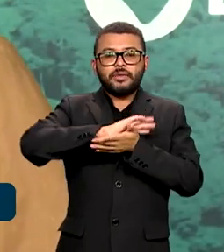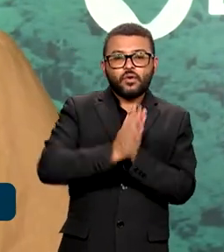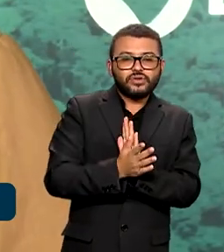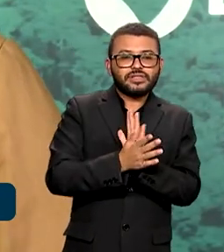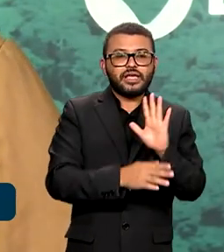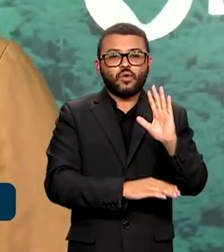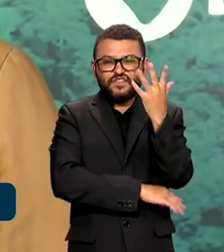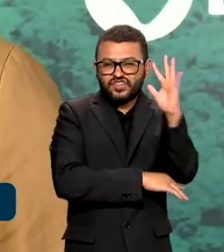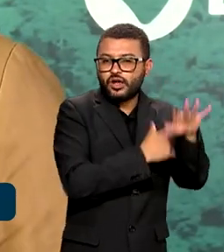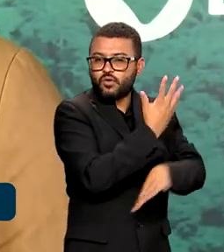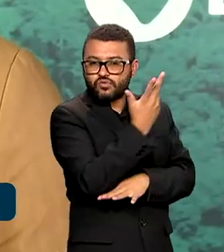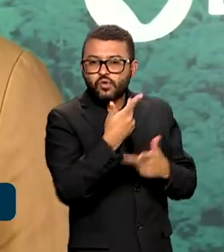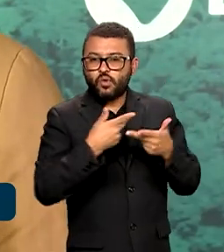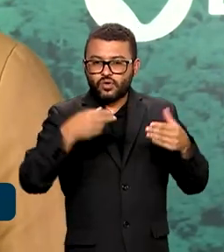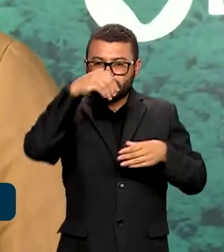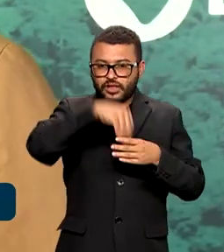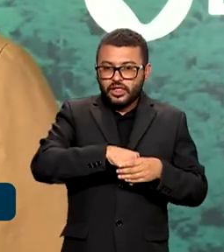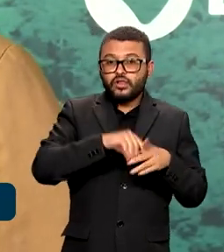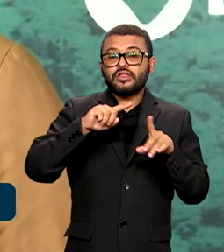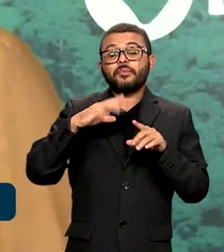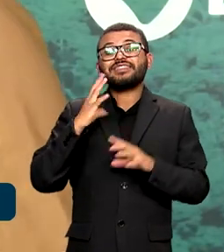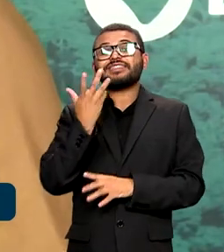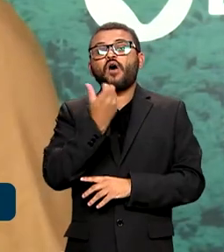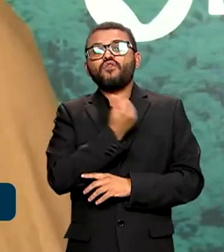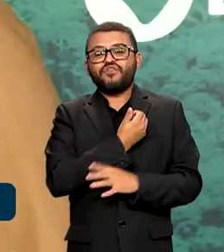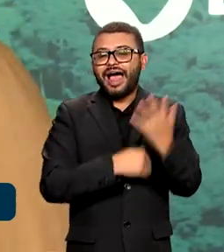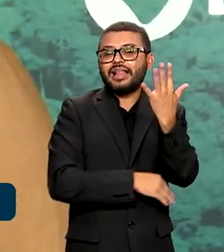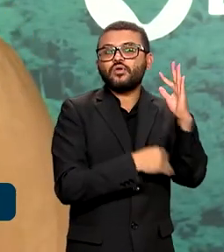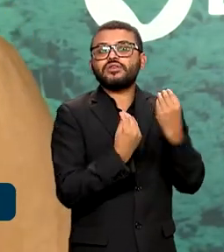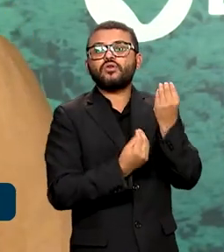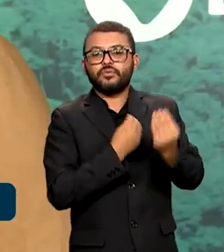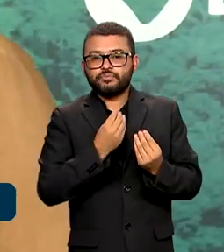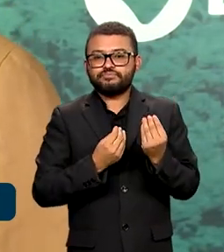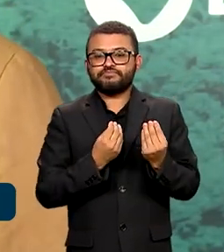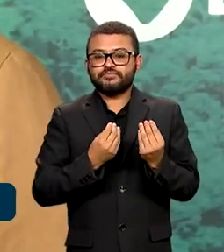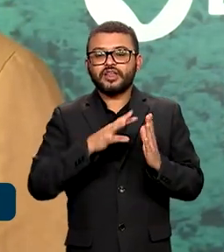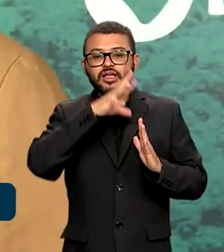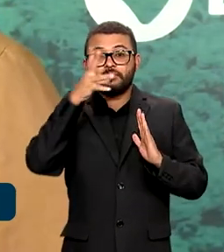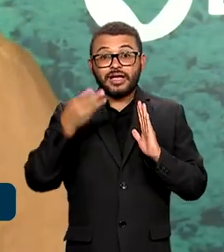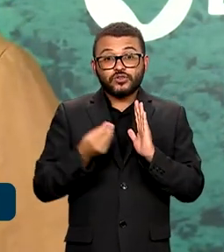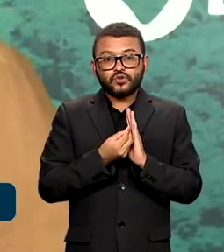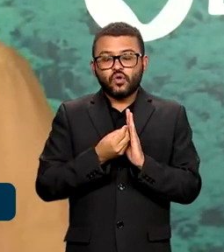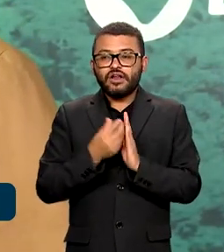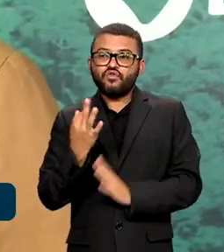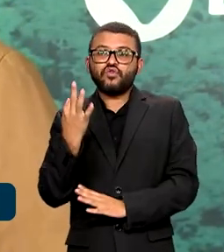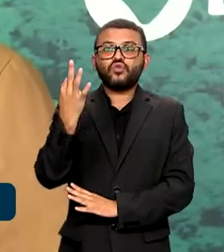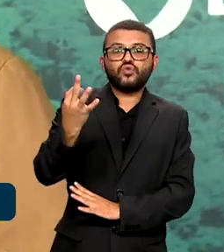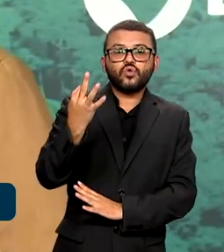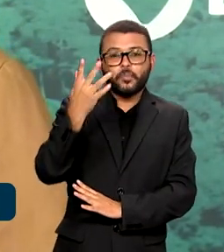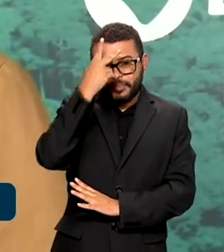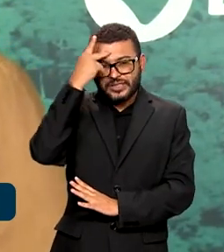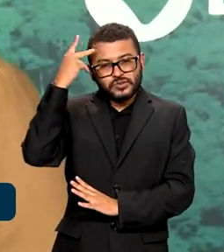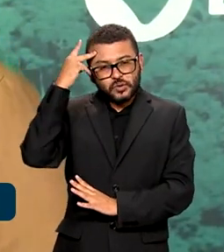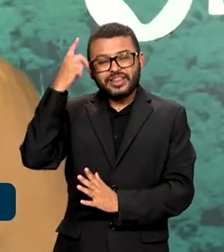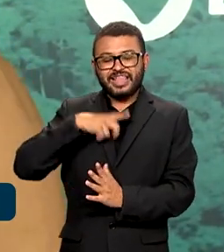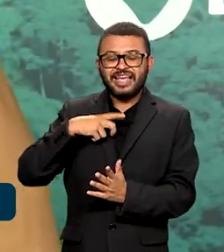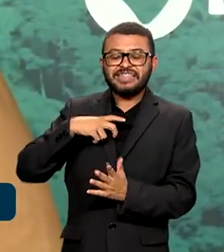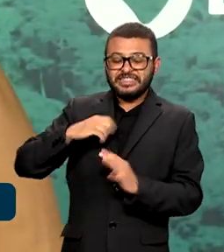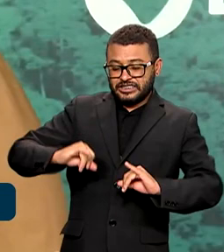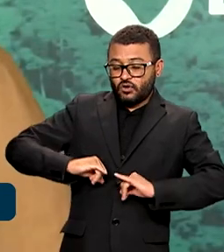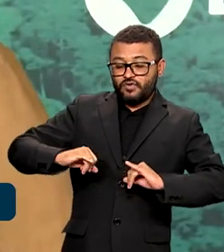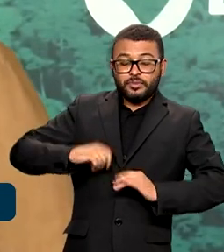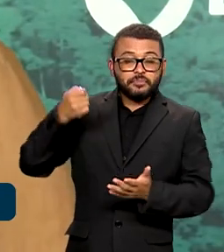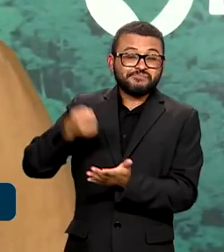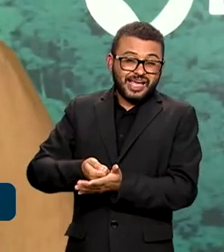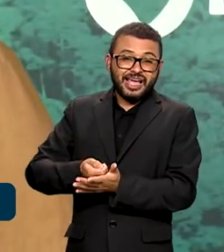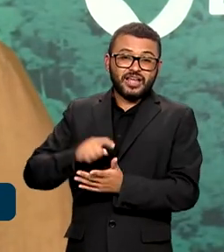racismo ambiental, mas também como que a gente salva o nosso meio ambiente. E a Amazônia, se a gente não... A as gerações futuras é quem vão pagar por esse preço, como